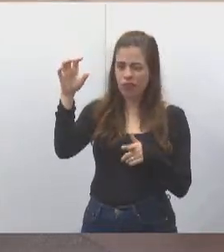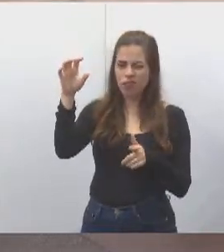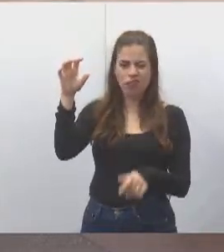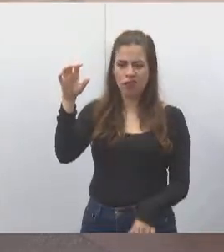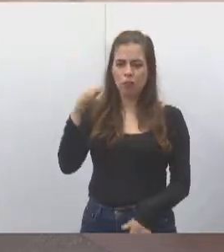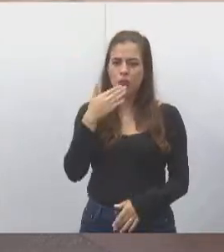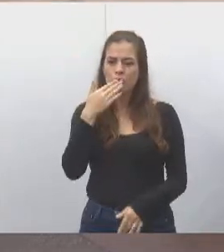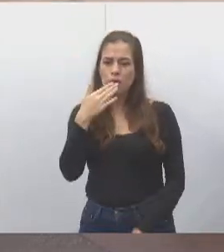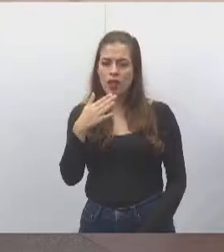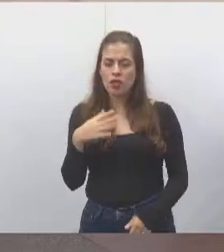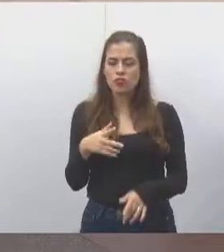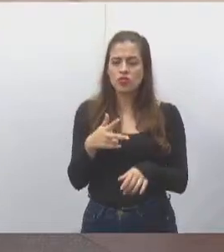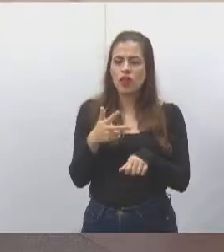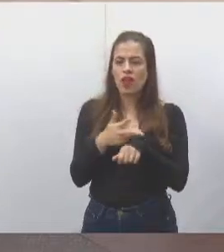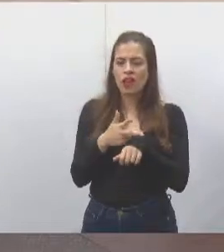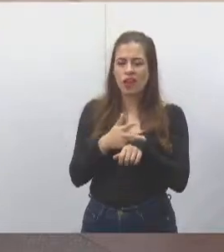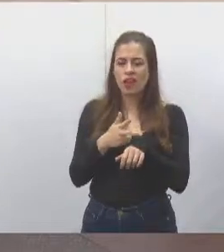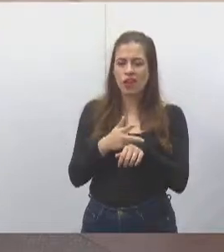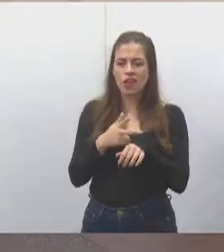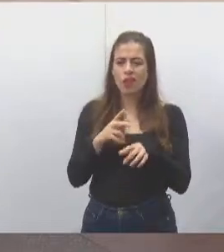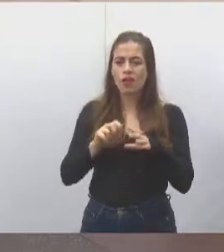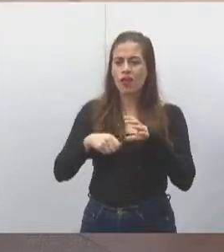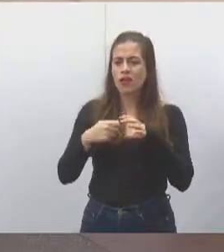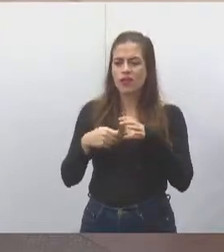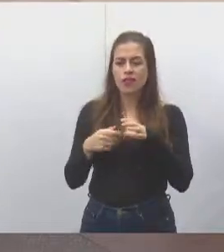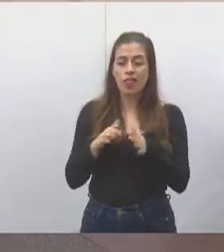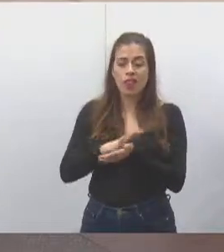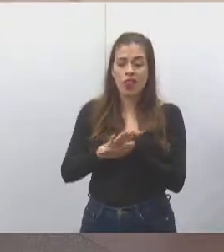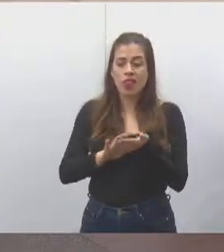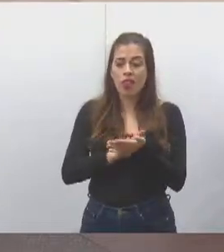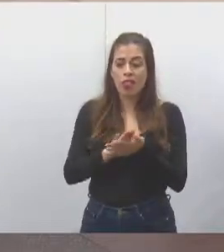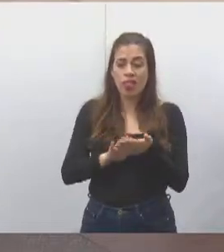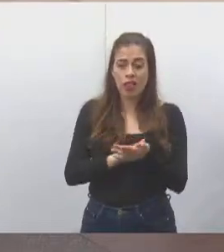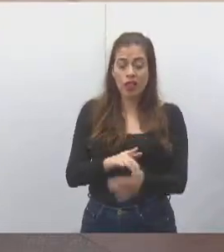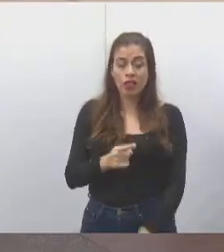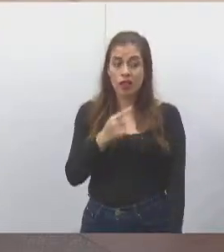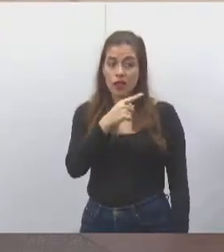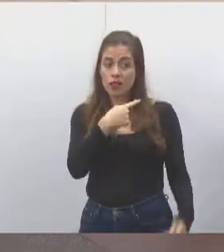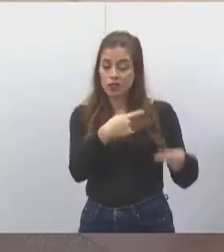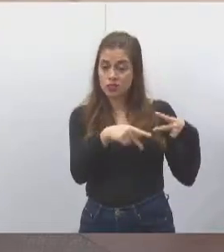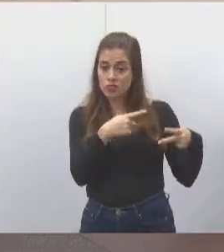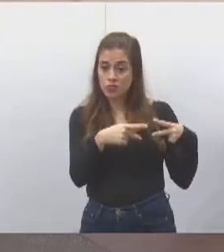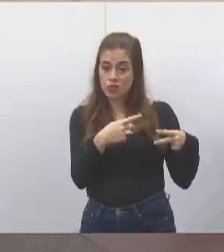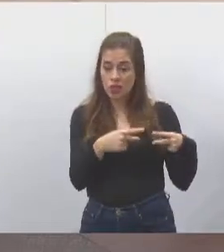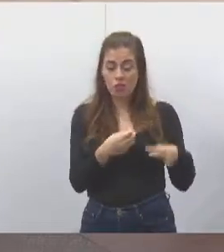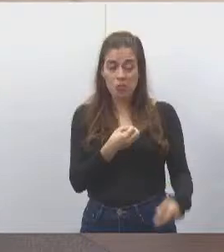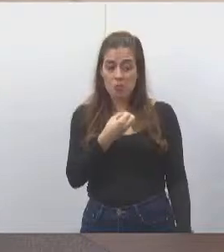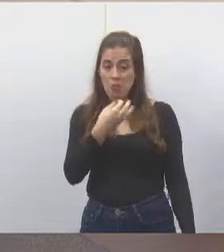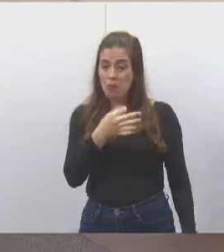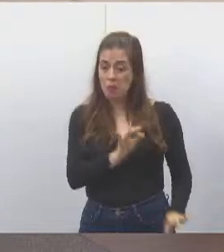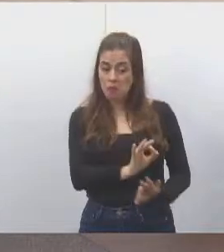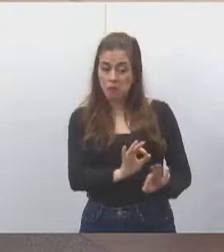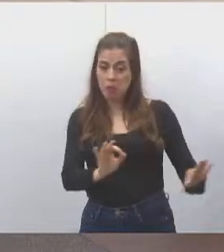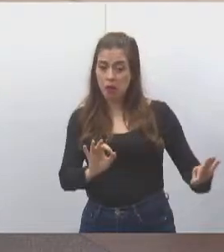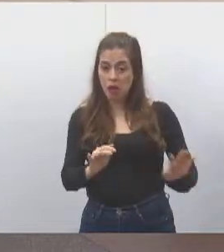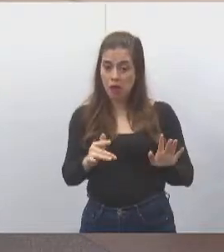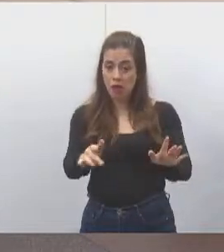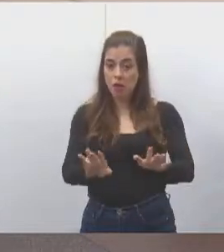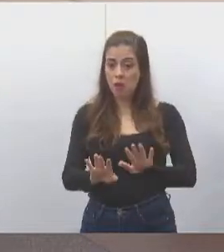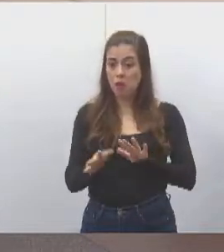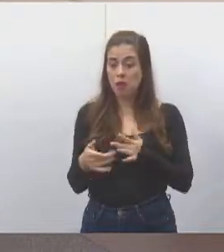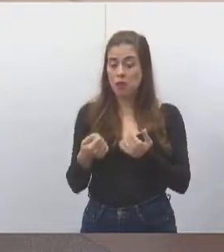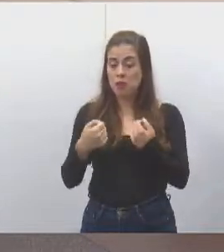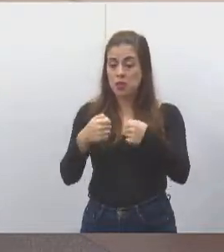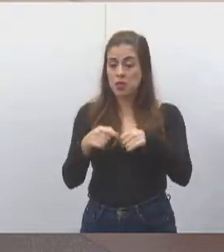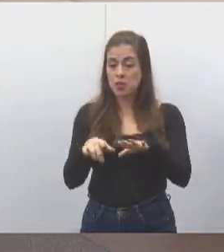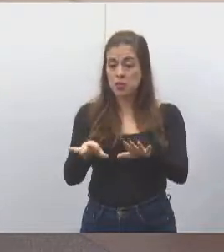as gravações, nada. São José dos Campos funciona e perfeitamente. Tanto é que quando é para pegar um delito,